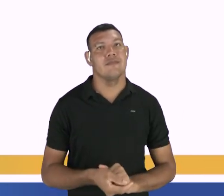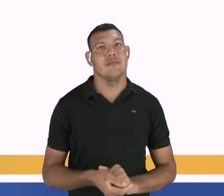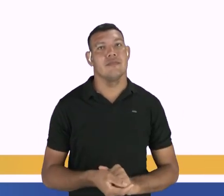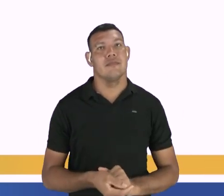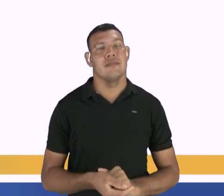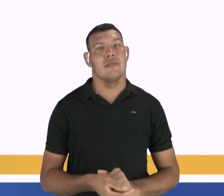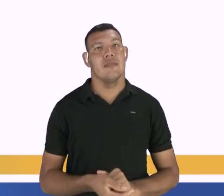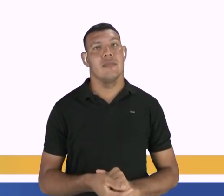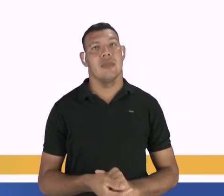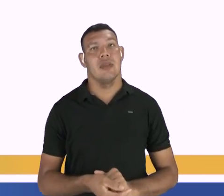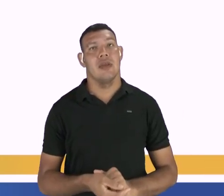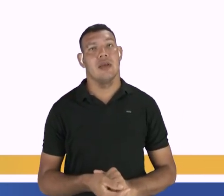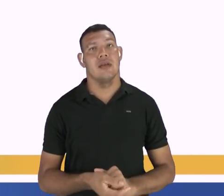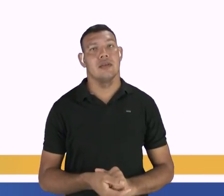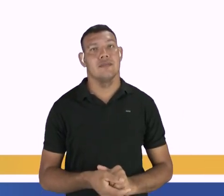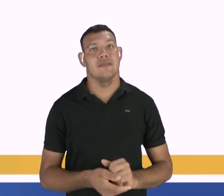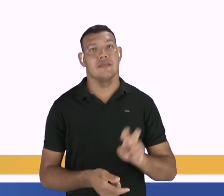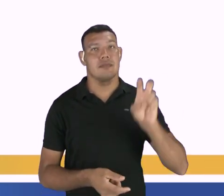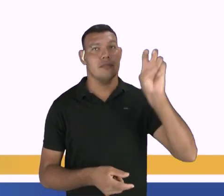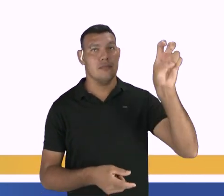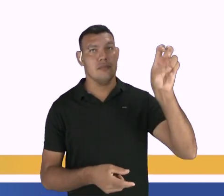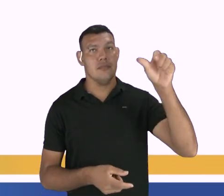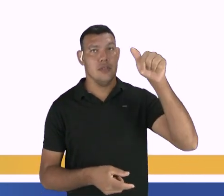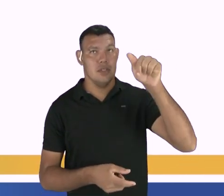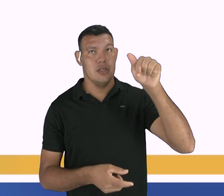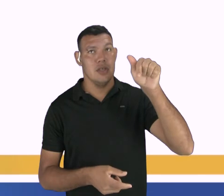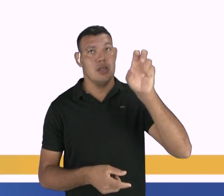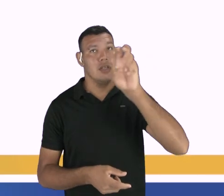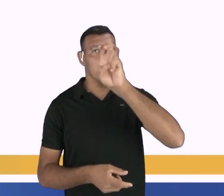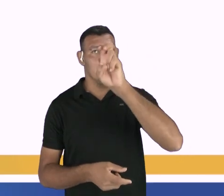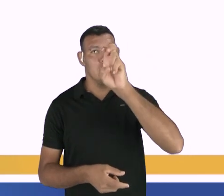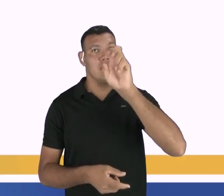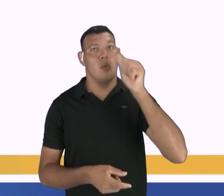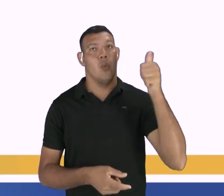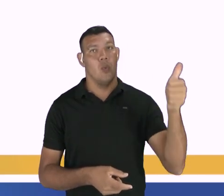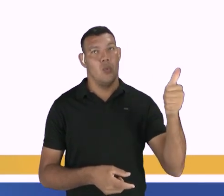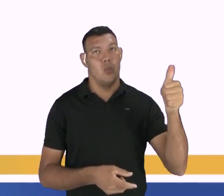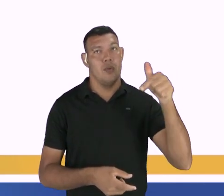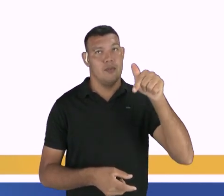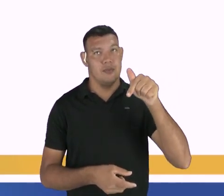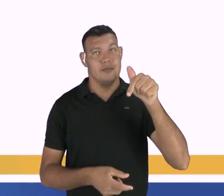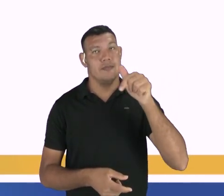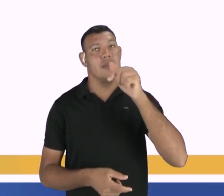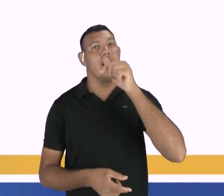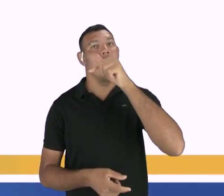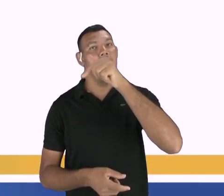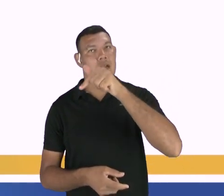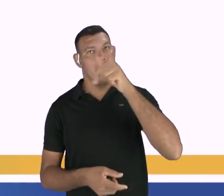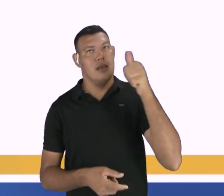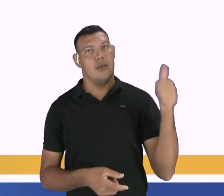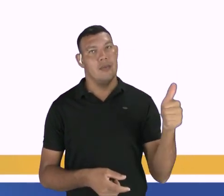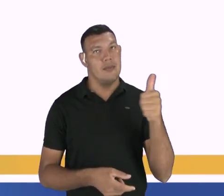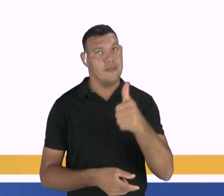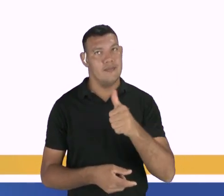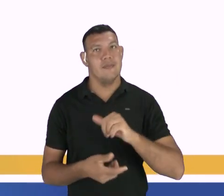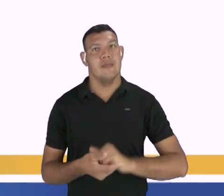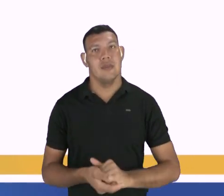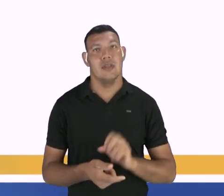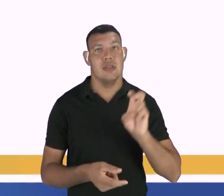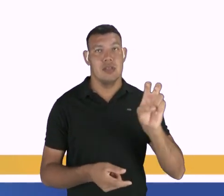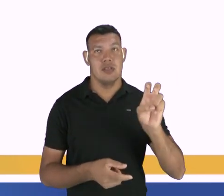por 5, que dá 1, o 7 por 7, que dá 1, e multiplico esses divisores. 5 vezes